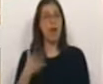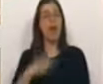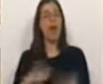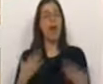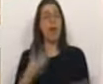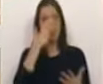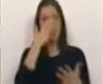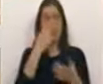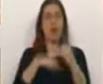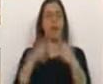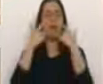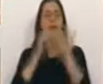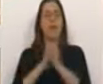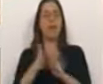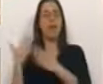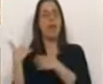querem agora